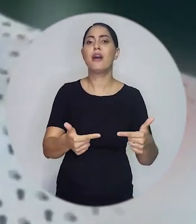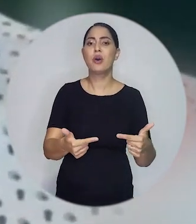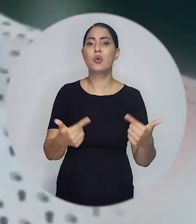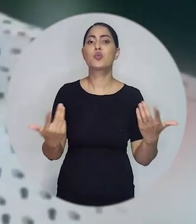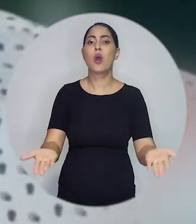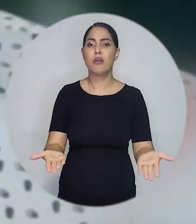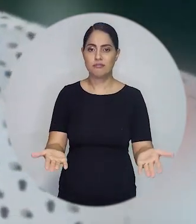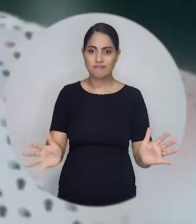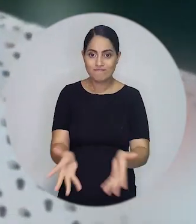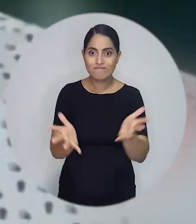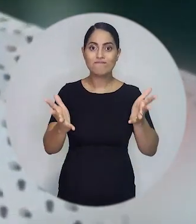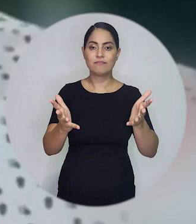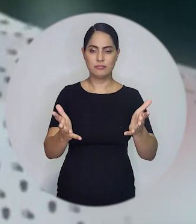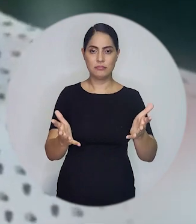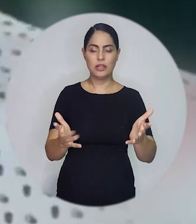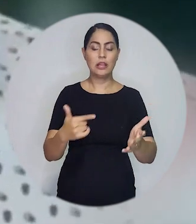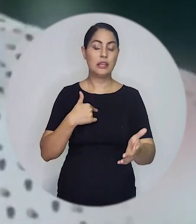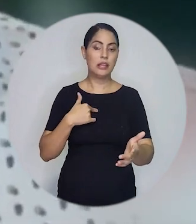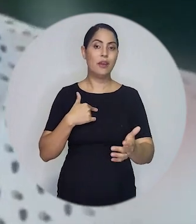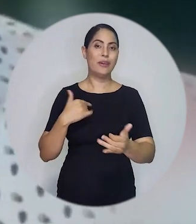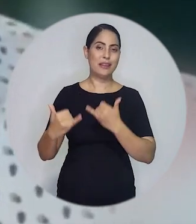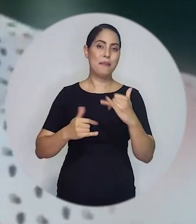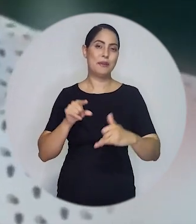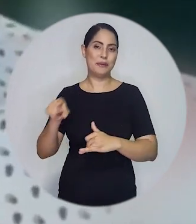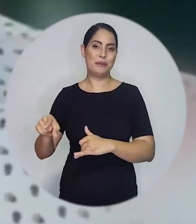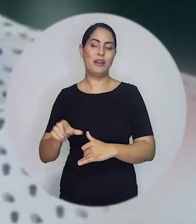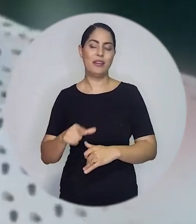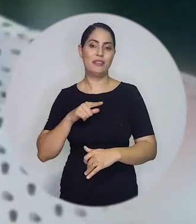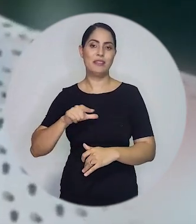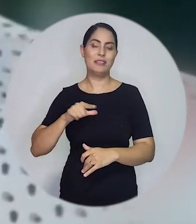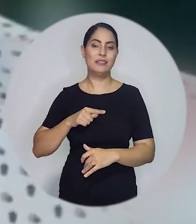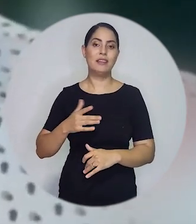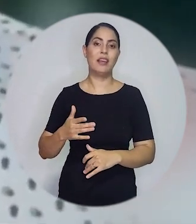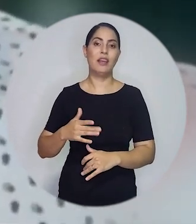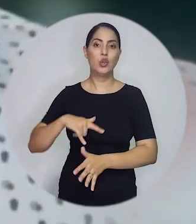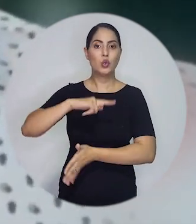o processo, né, eu brinco lá na Câmara Técnica, os